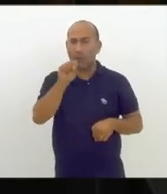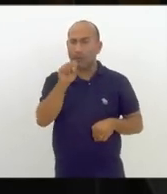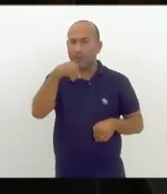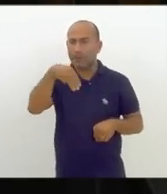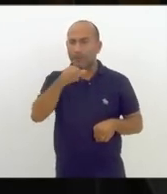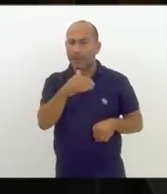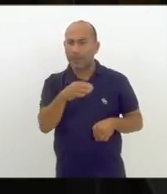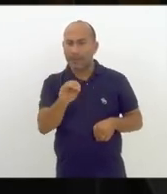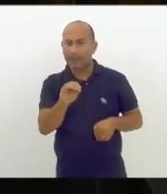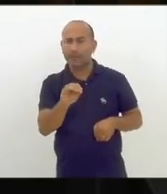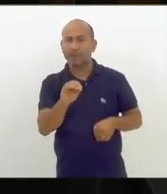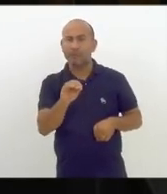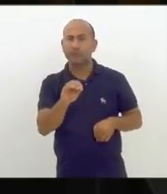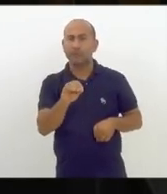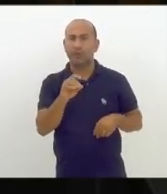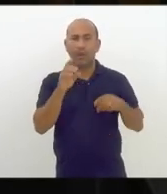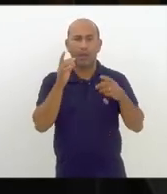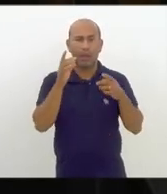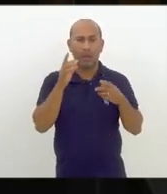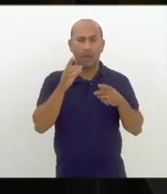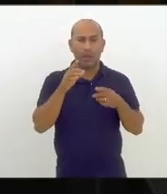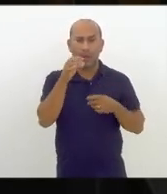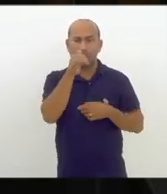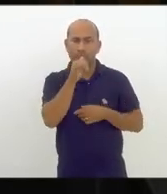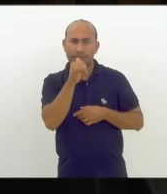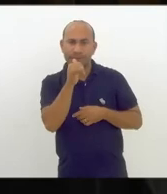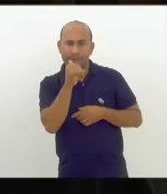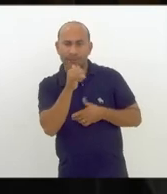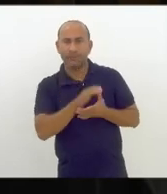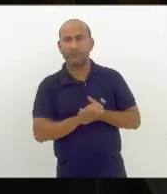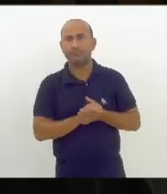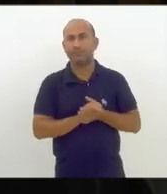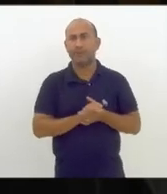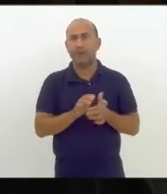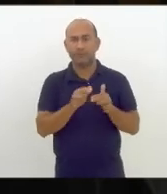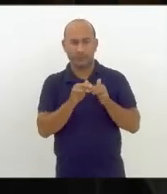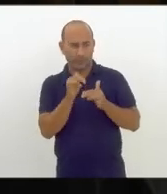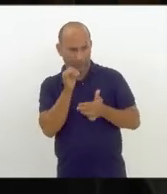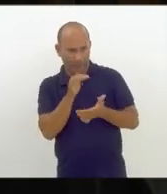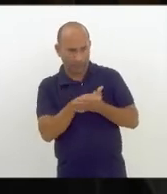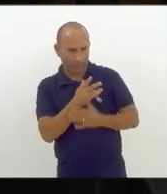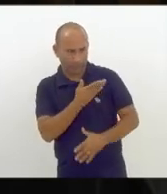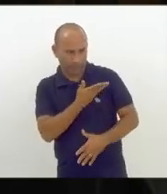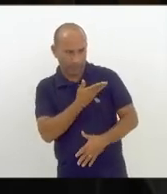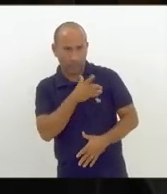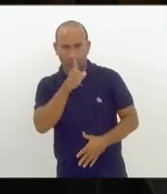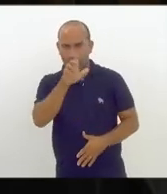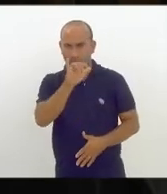da Justiça no Tribunal, com a curadoria da Isabela Francisco, que está ali, esposa do meu colega Luiz Felipe,